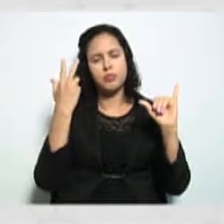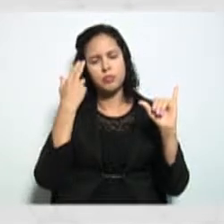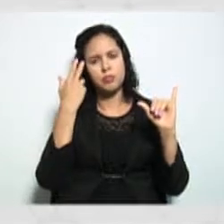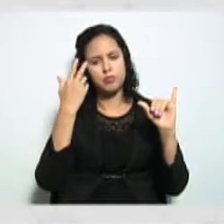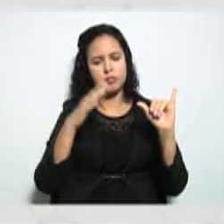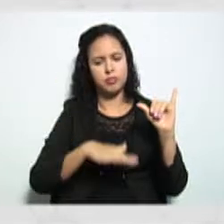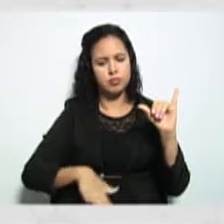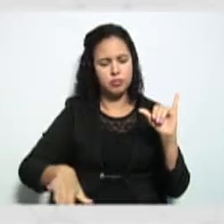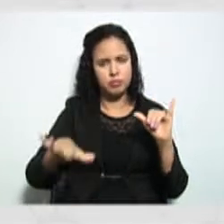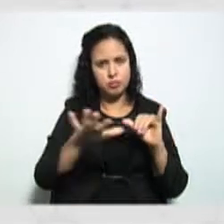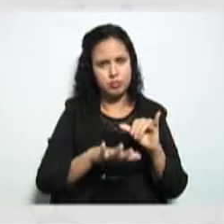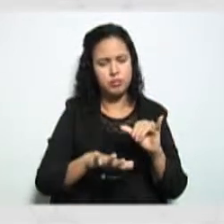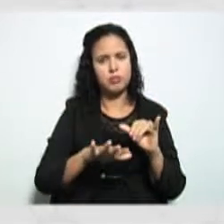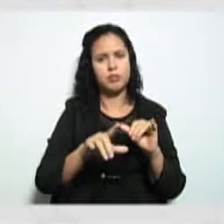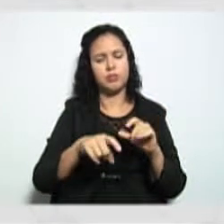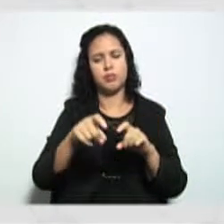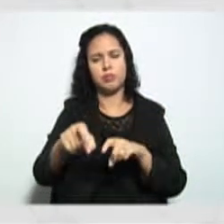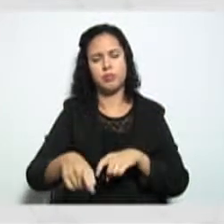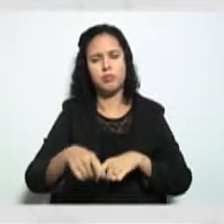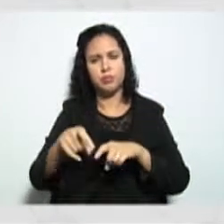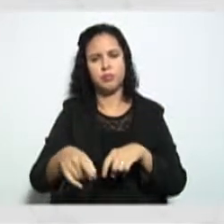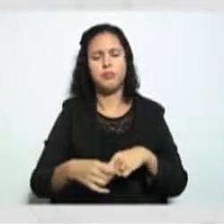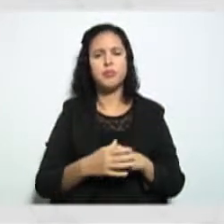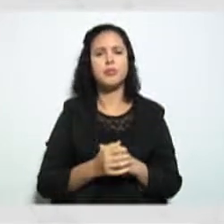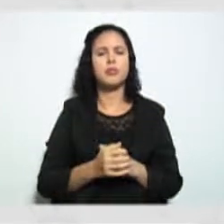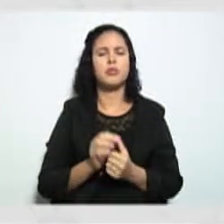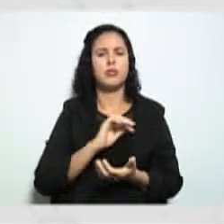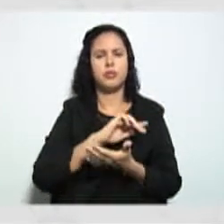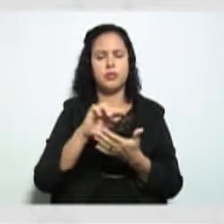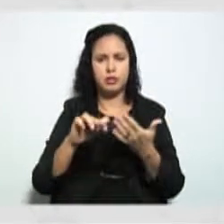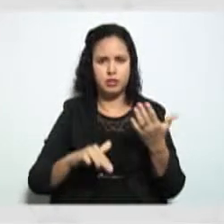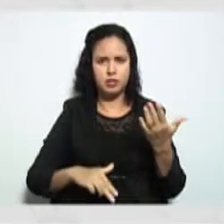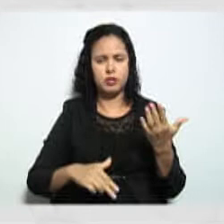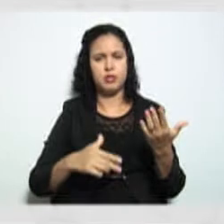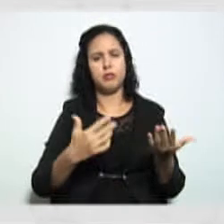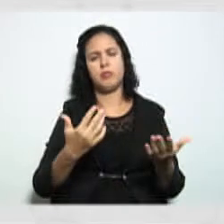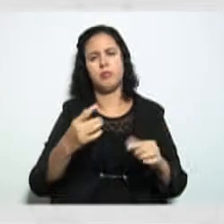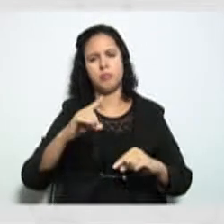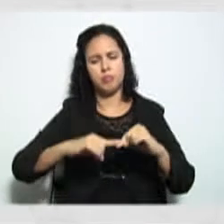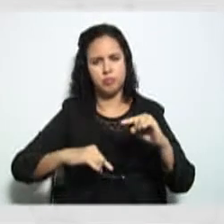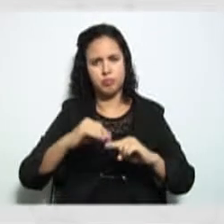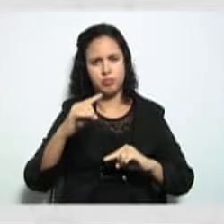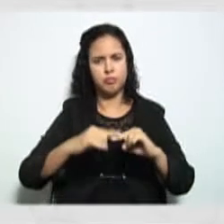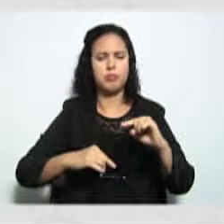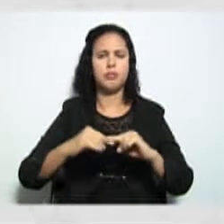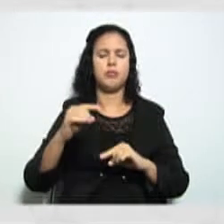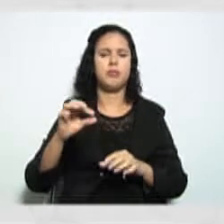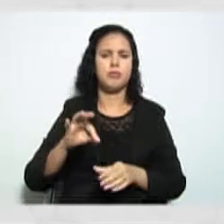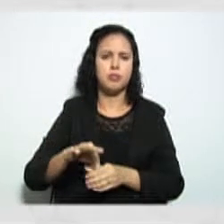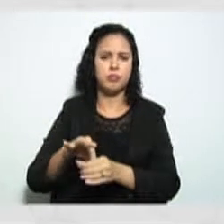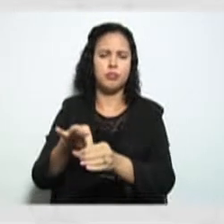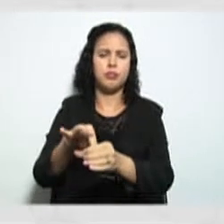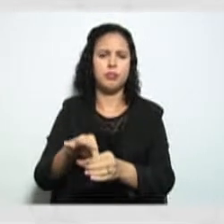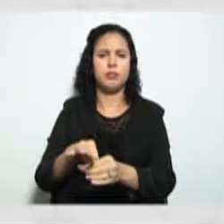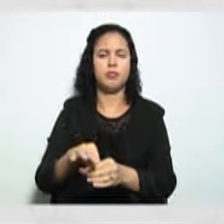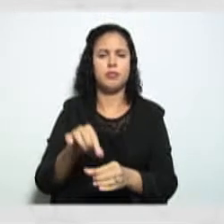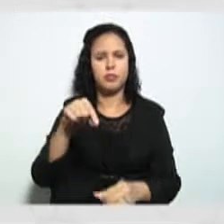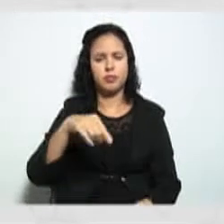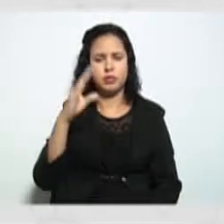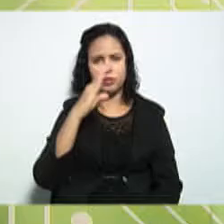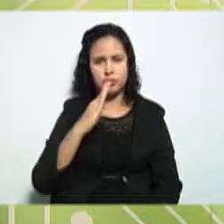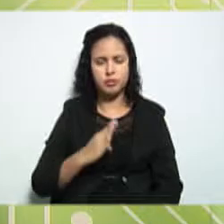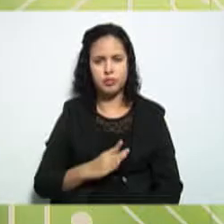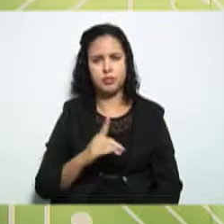um produto muito importante para a nossa agricultura, com vários produtos da agricultura de forma geral. No Brasil é muito importante o cooperativismo para o